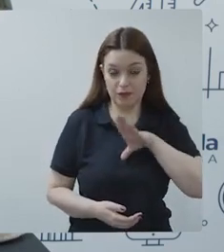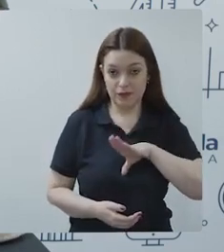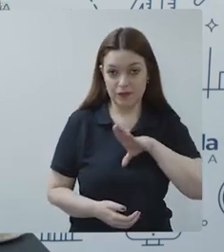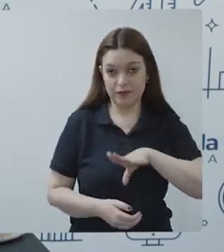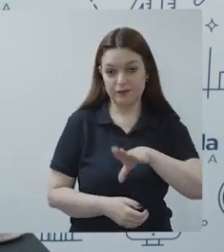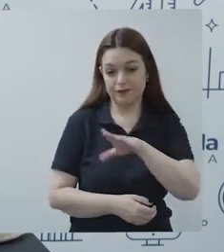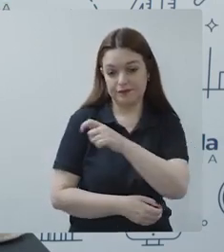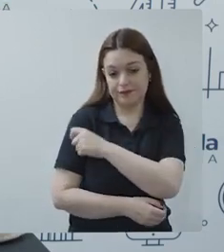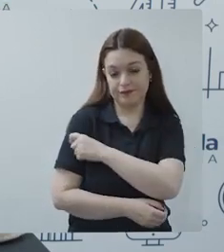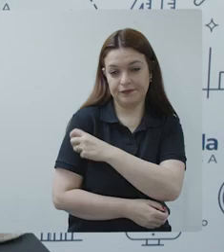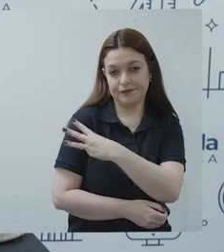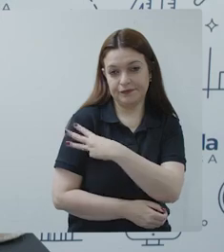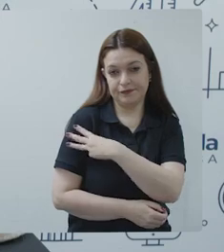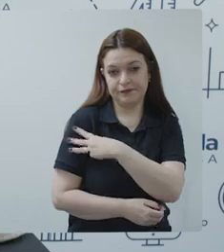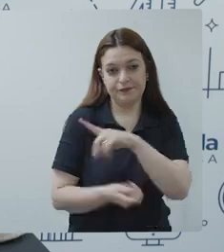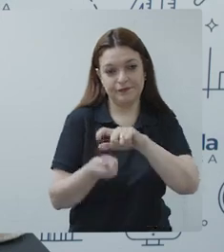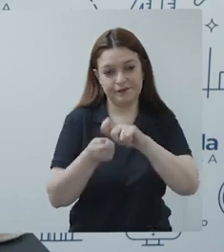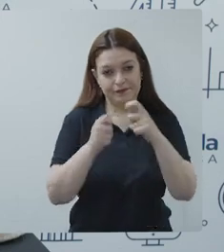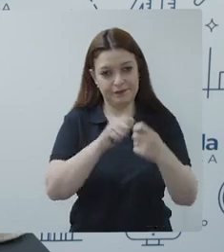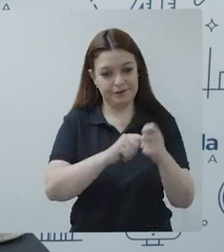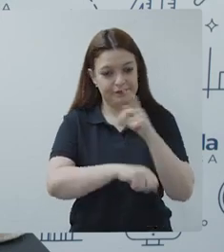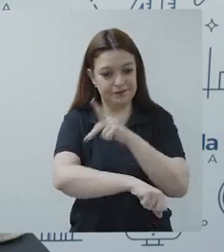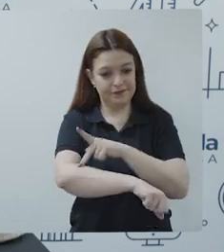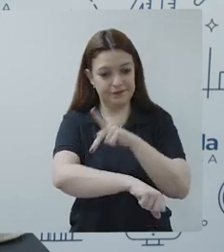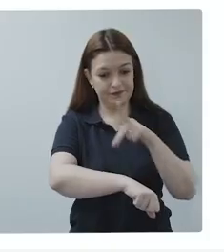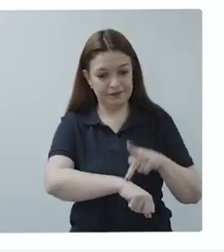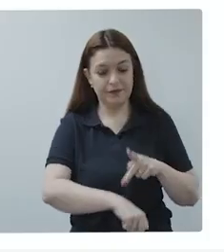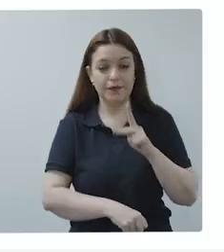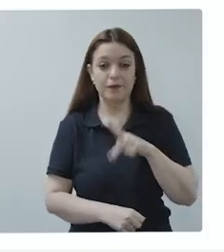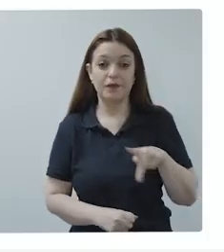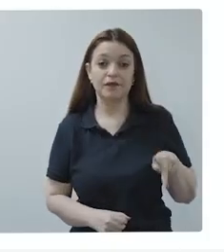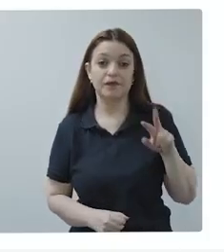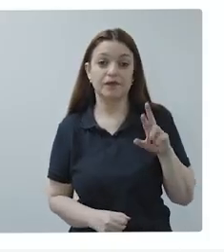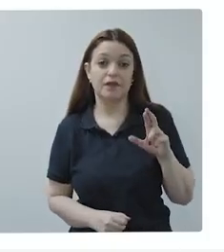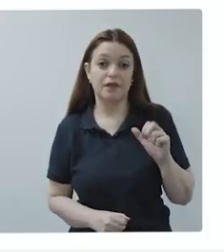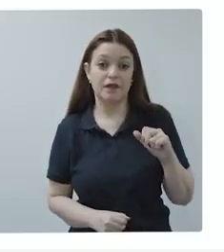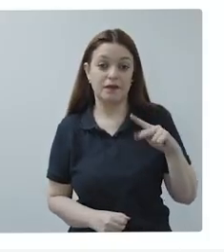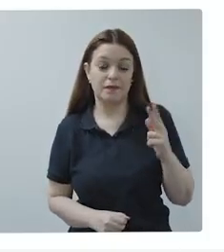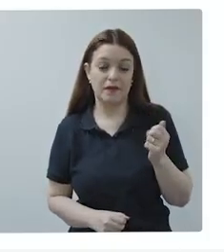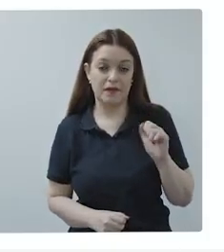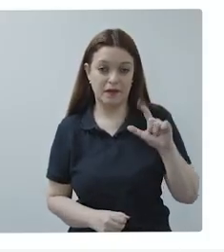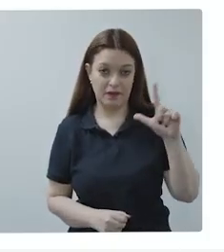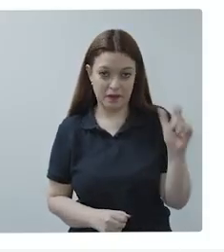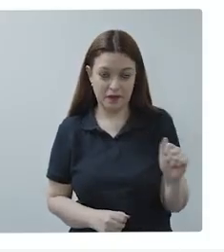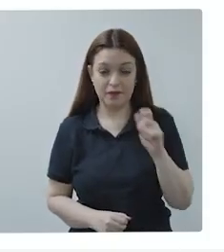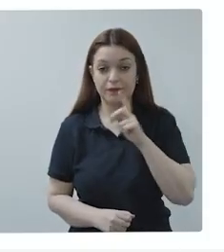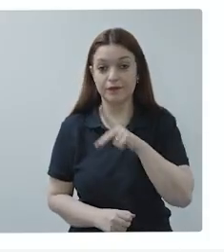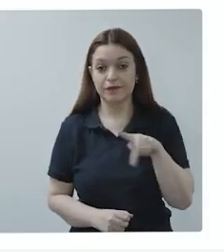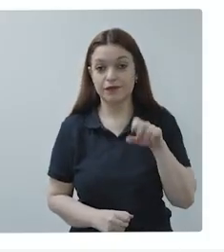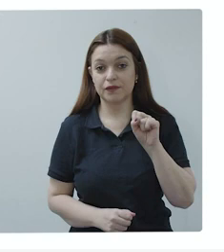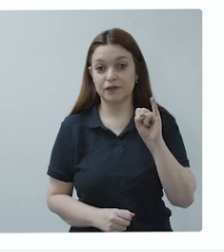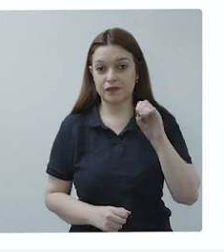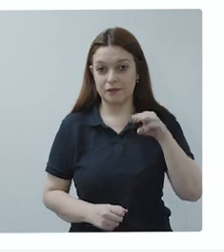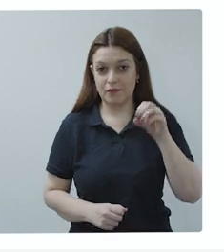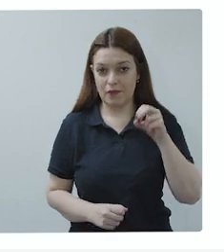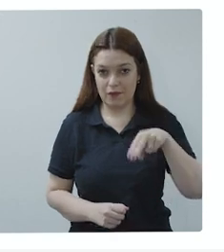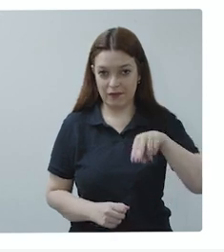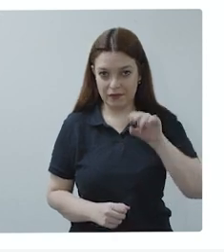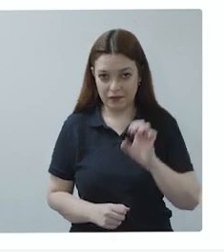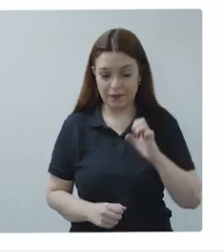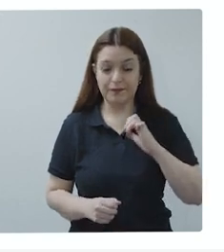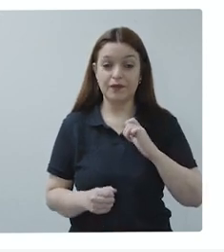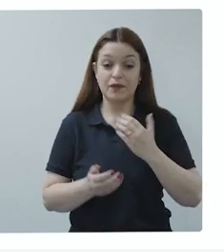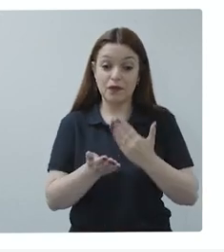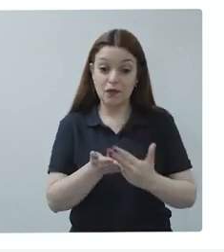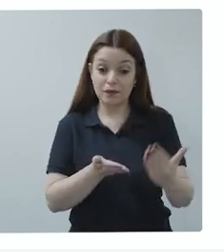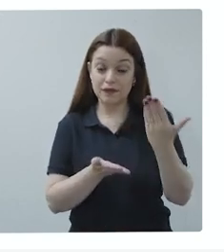estudantes do terceiro ano, Adequação Pedagógica. Eu sou a professora Rafaela. E eu sou a professora Simone. E antes de